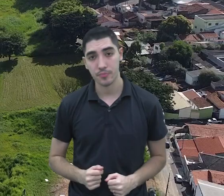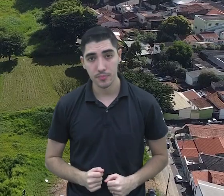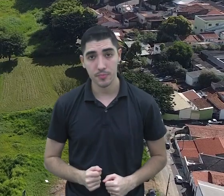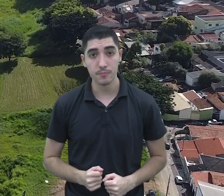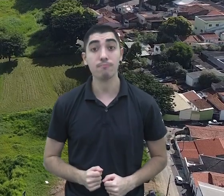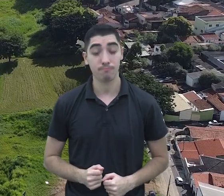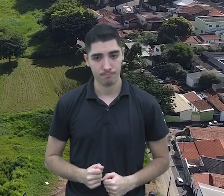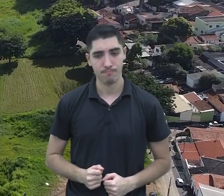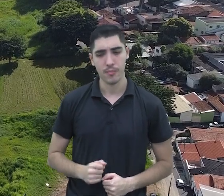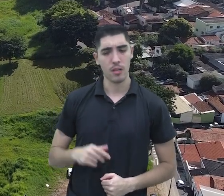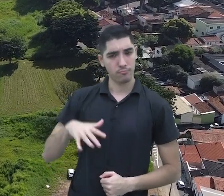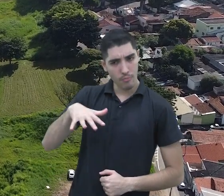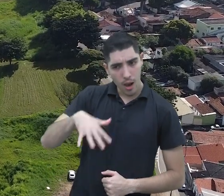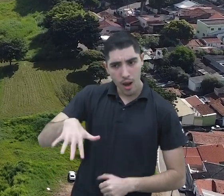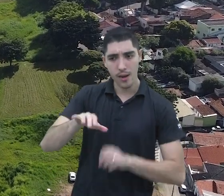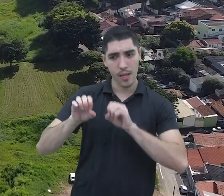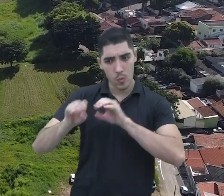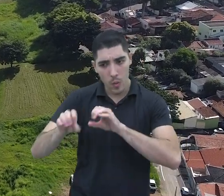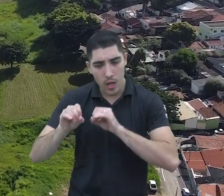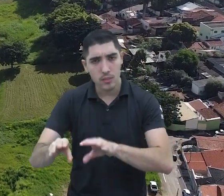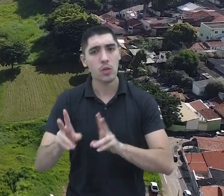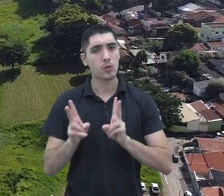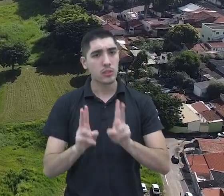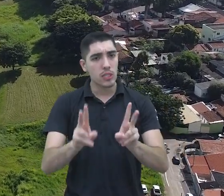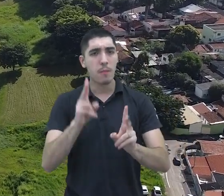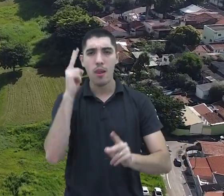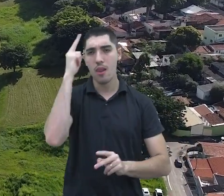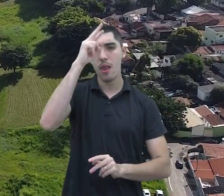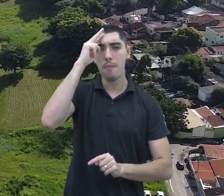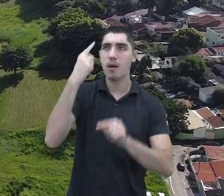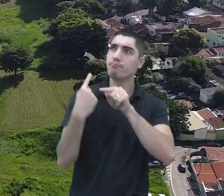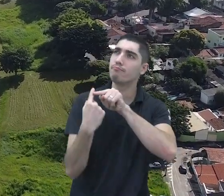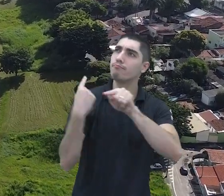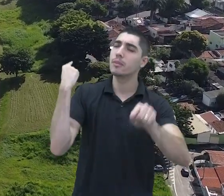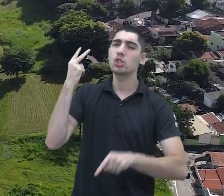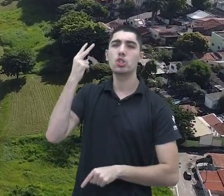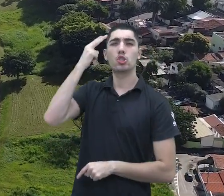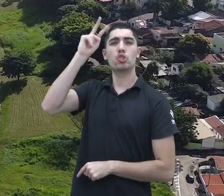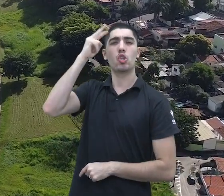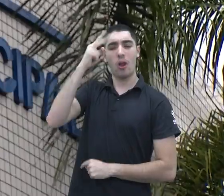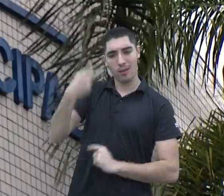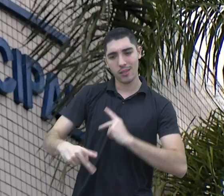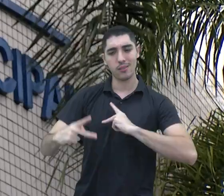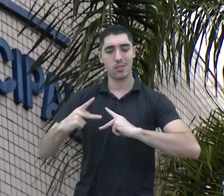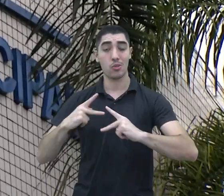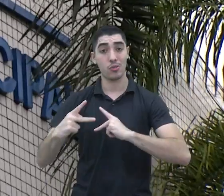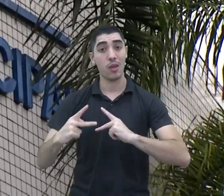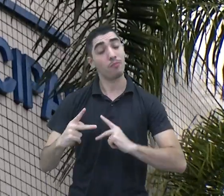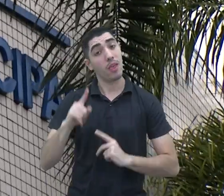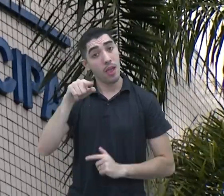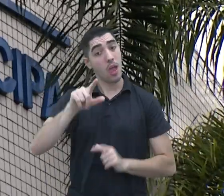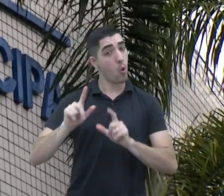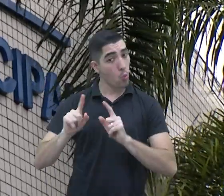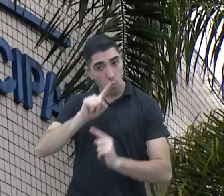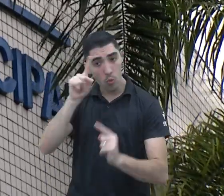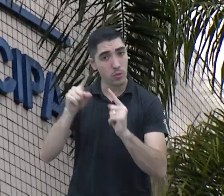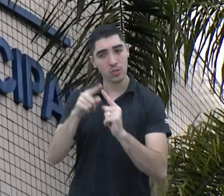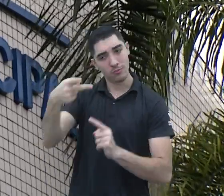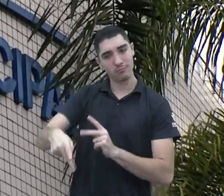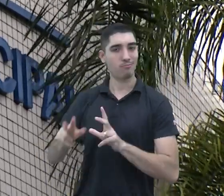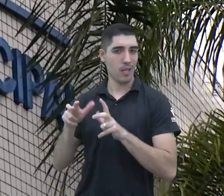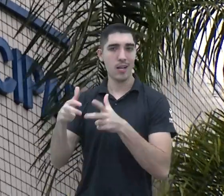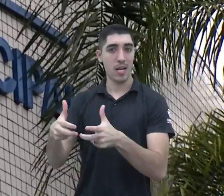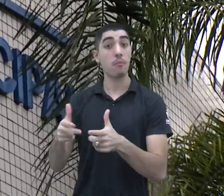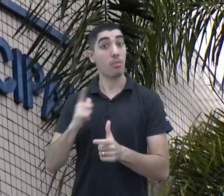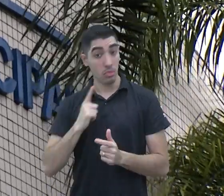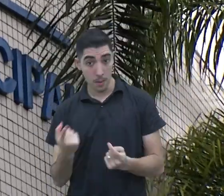disciplinas. Compromisso com a educação e a preservação da memória da cidade. Este também é um